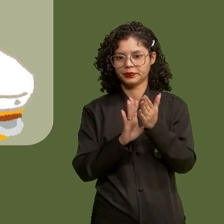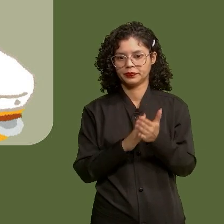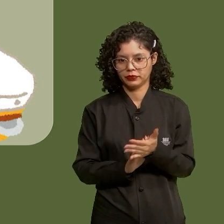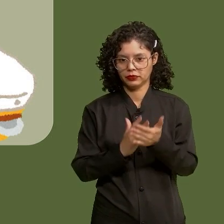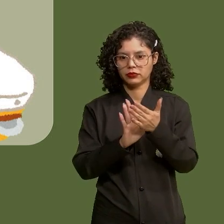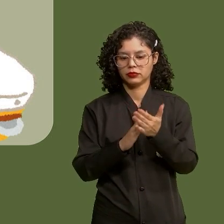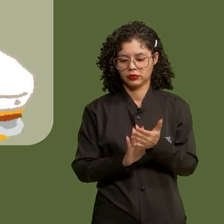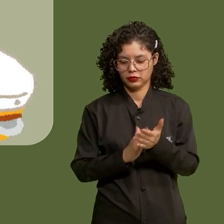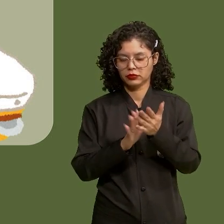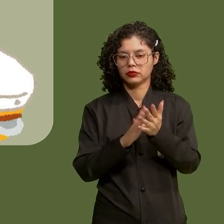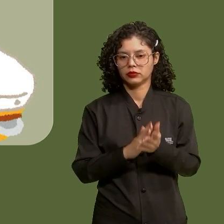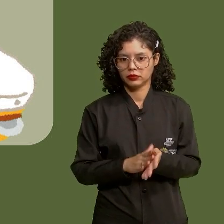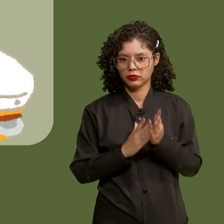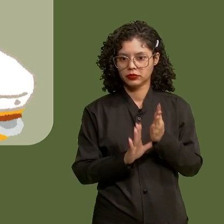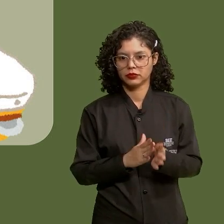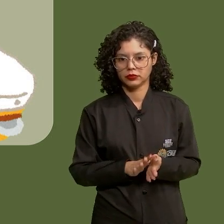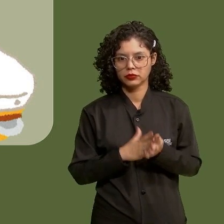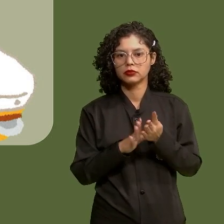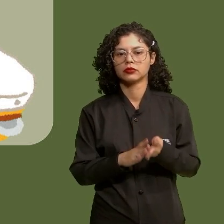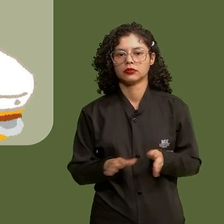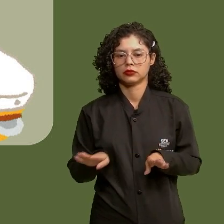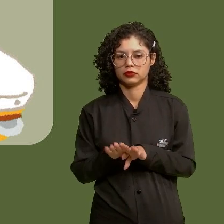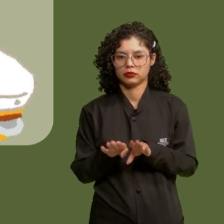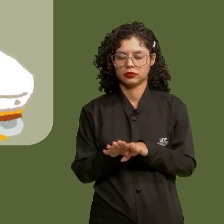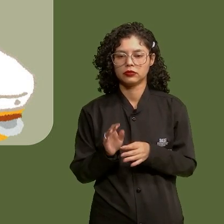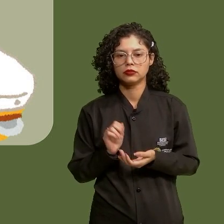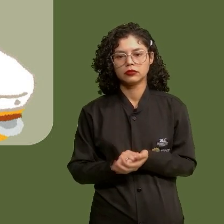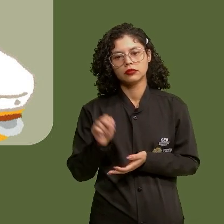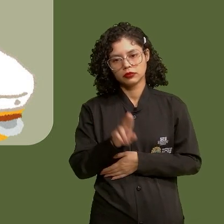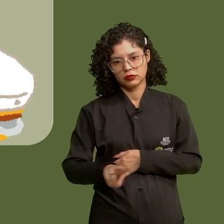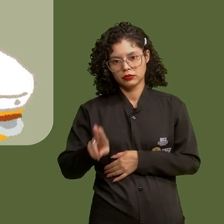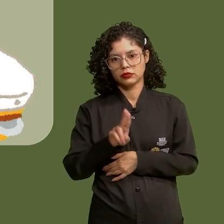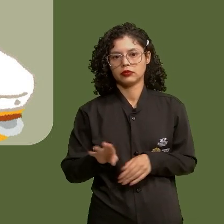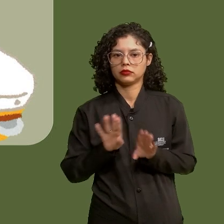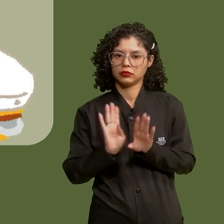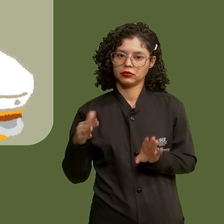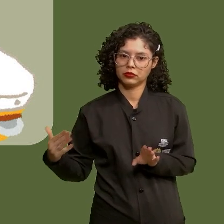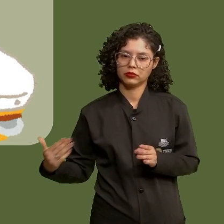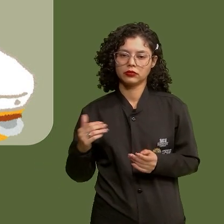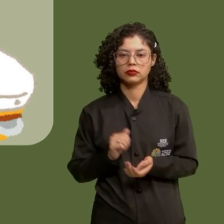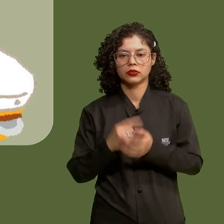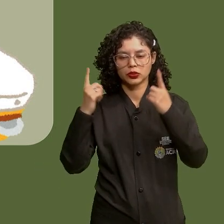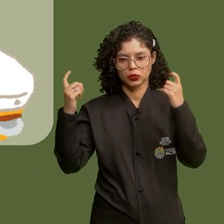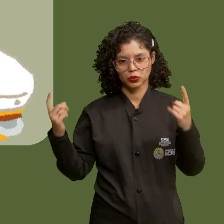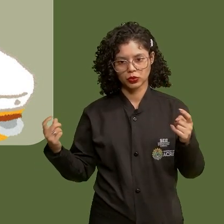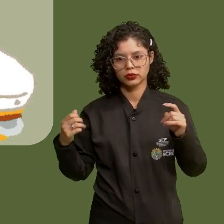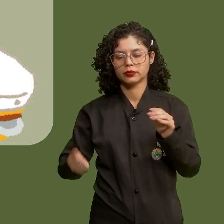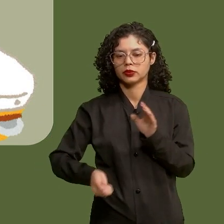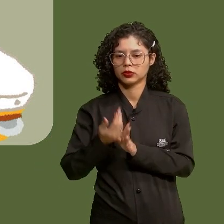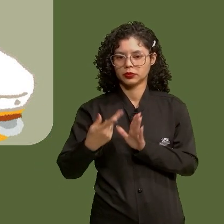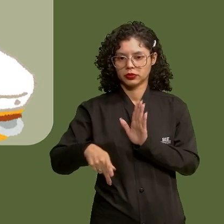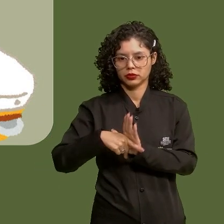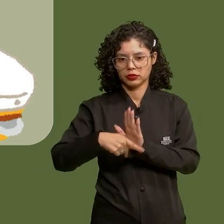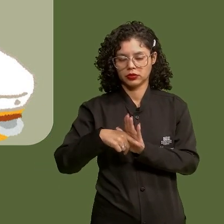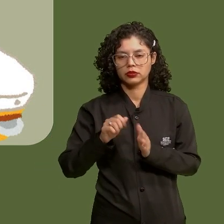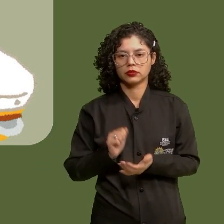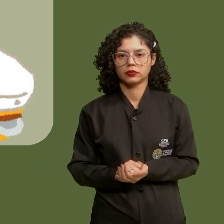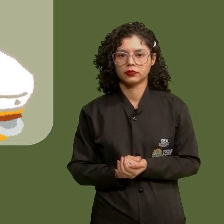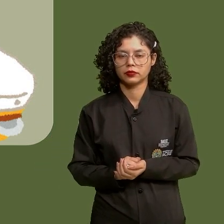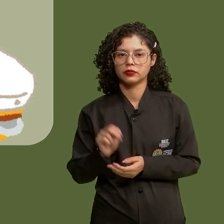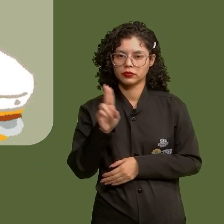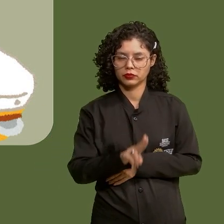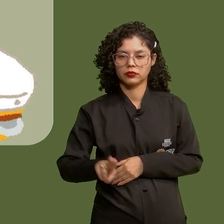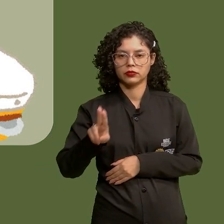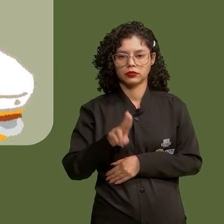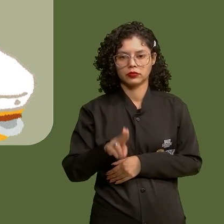tambor de mão com pequenos discos de metal que tilintam quando são sacudidos ou batidos. Esse tipo de instrumento ele é